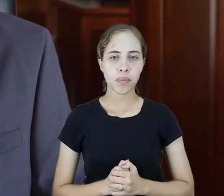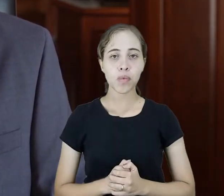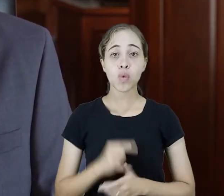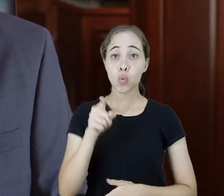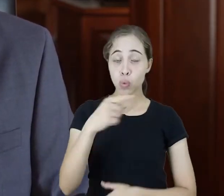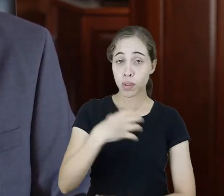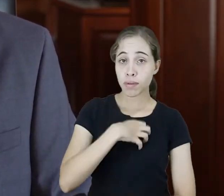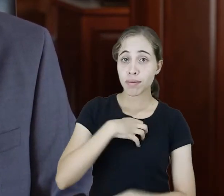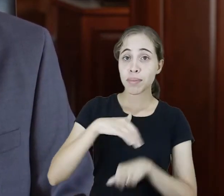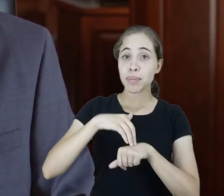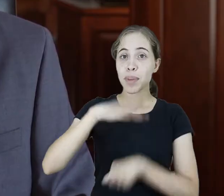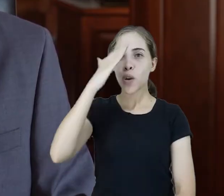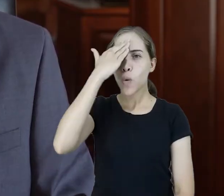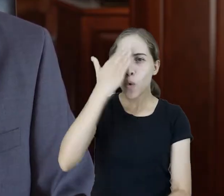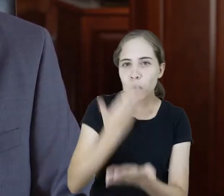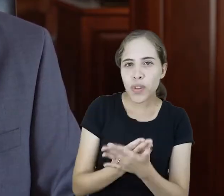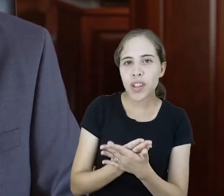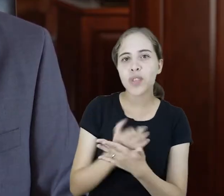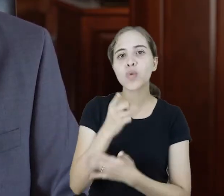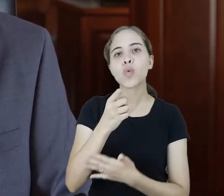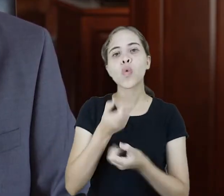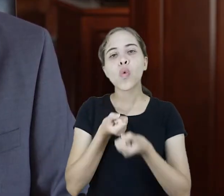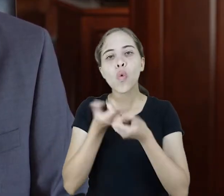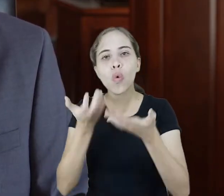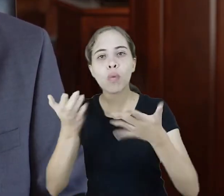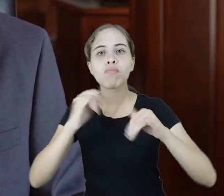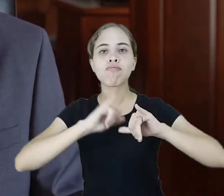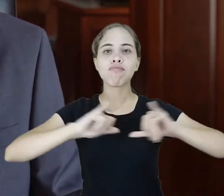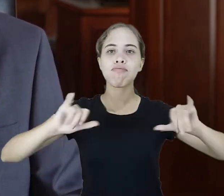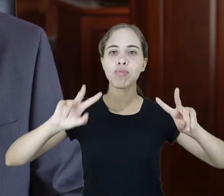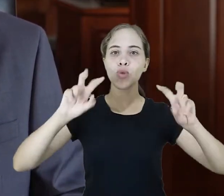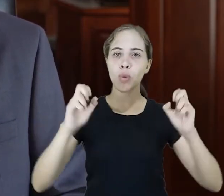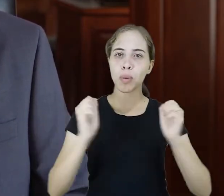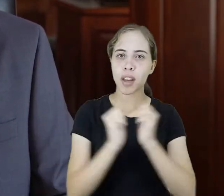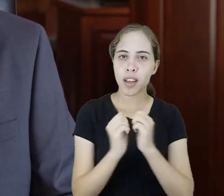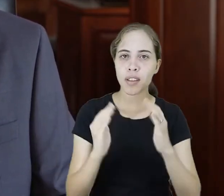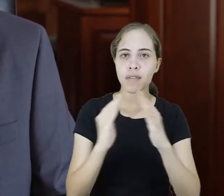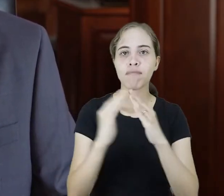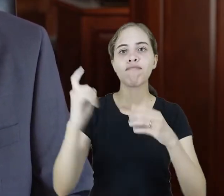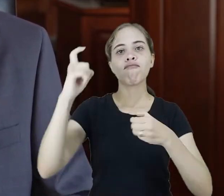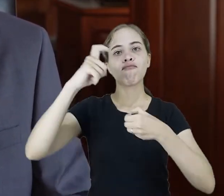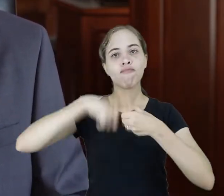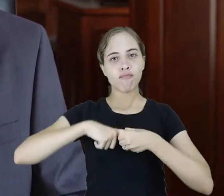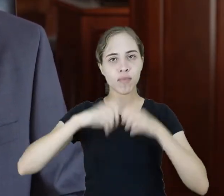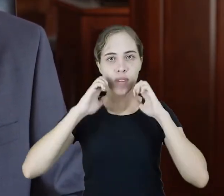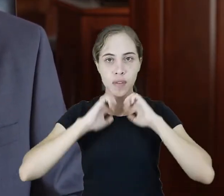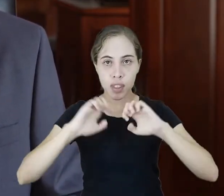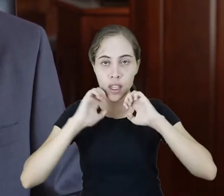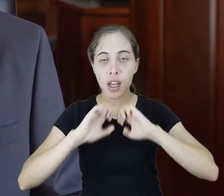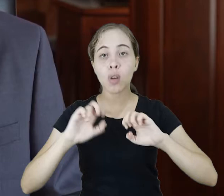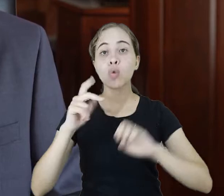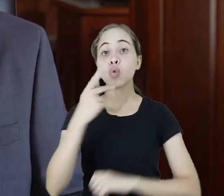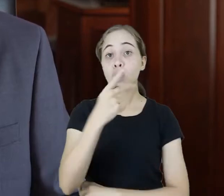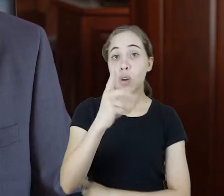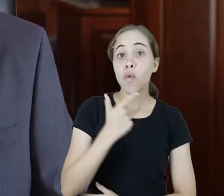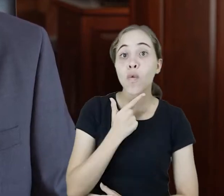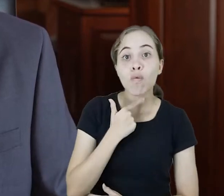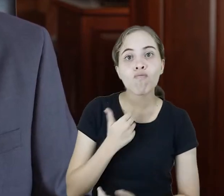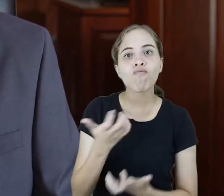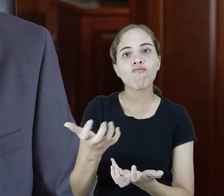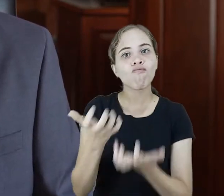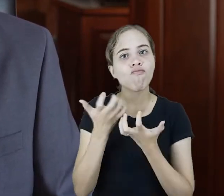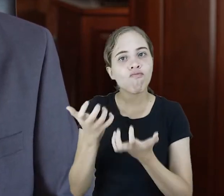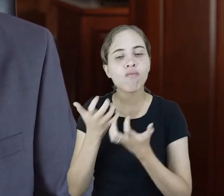Você sentirá mais confiança para compartilhar o Evangelho restaurado de Jesus Cristo. Seu desejo de fazer parte